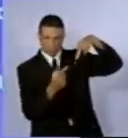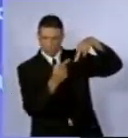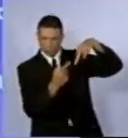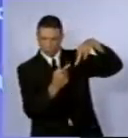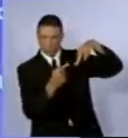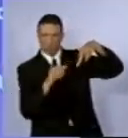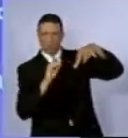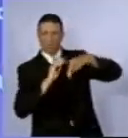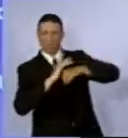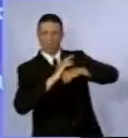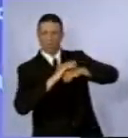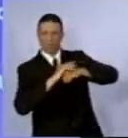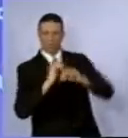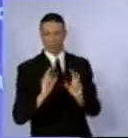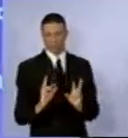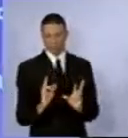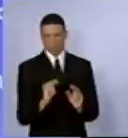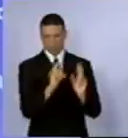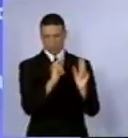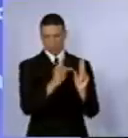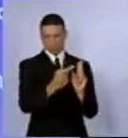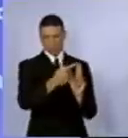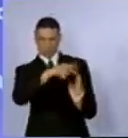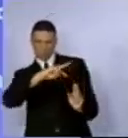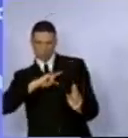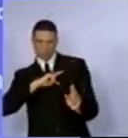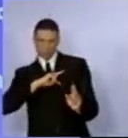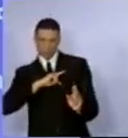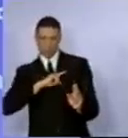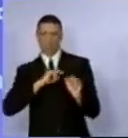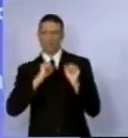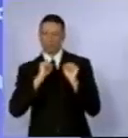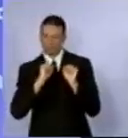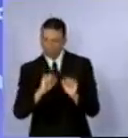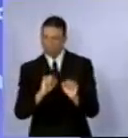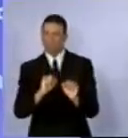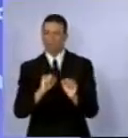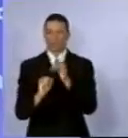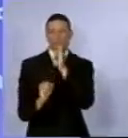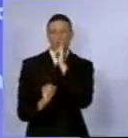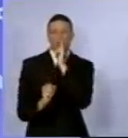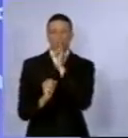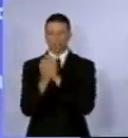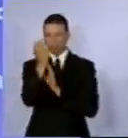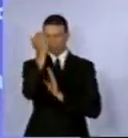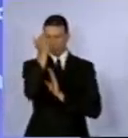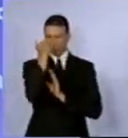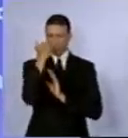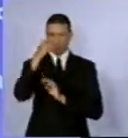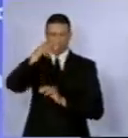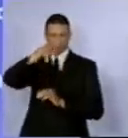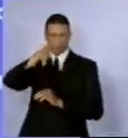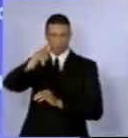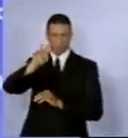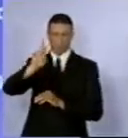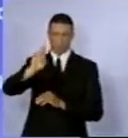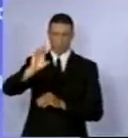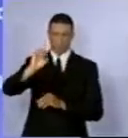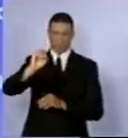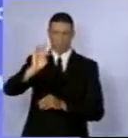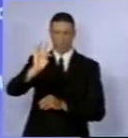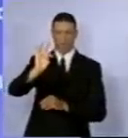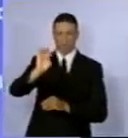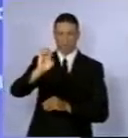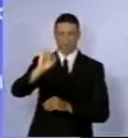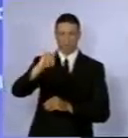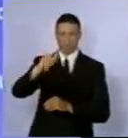câncer. Isso acontece durante o período de síntese de proteína, porque existe algumas, obviamente que